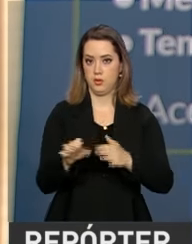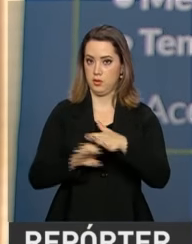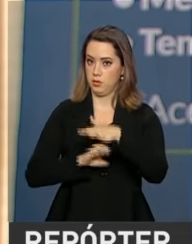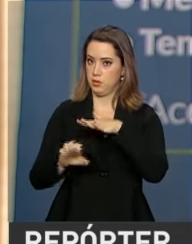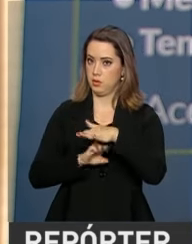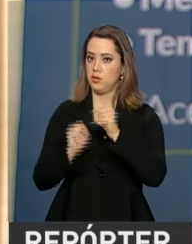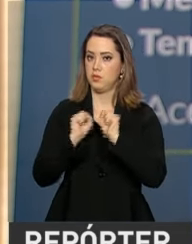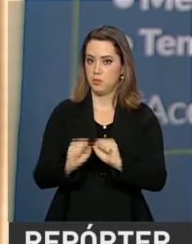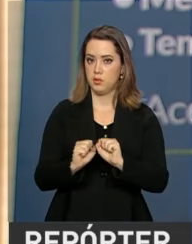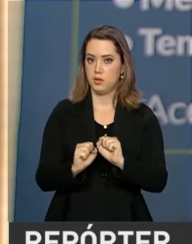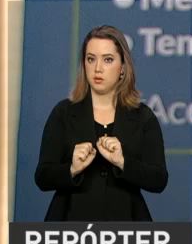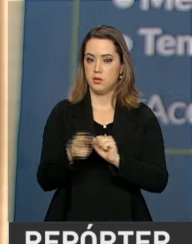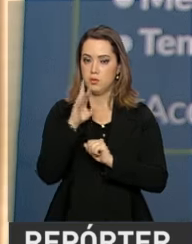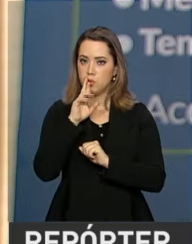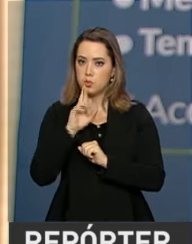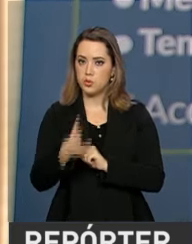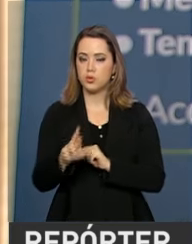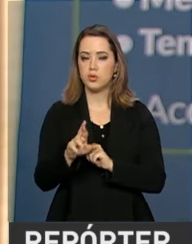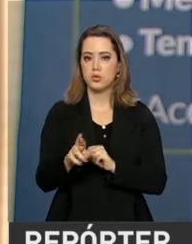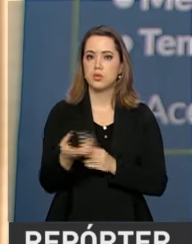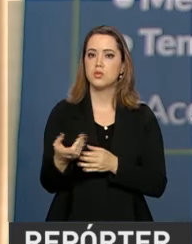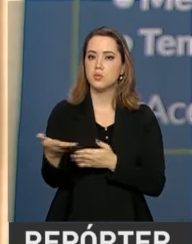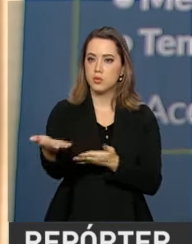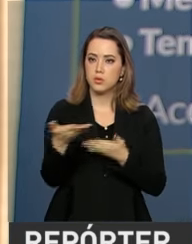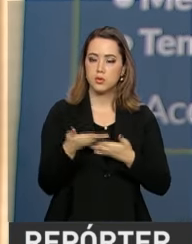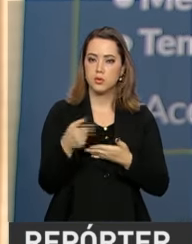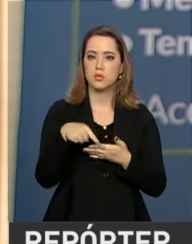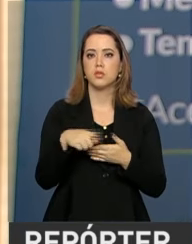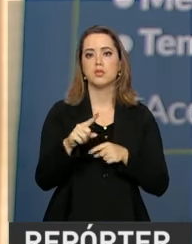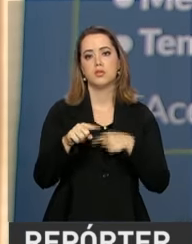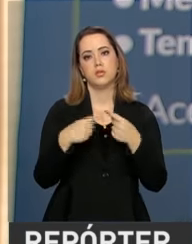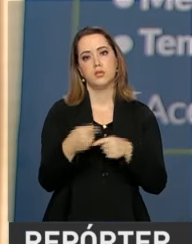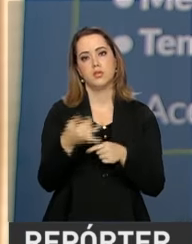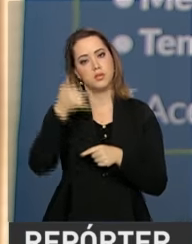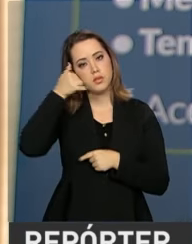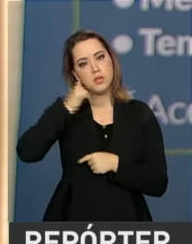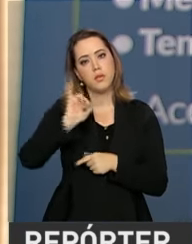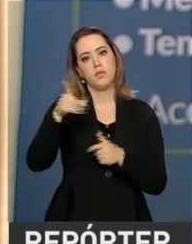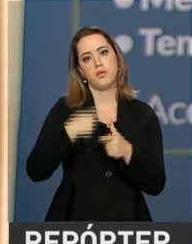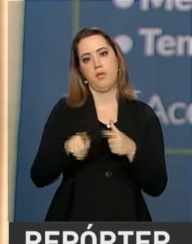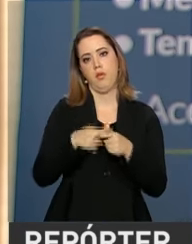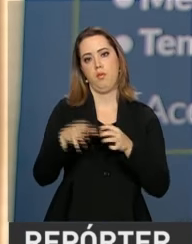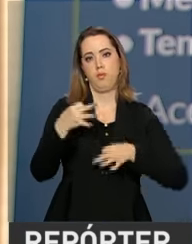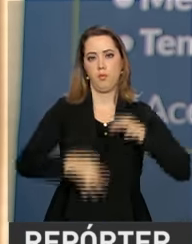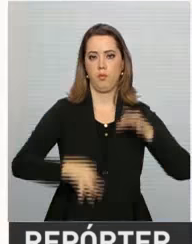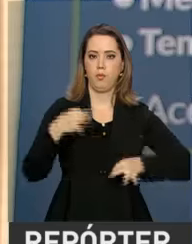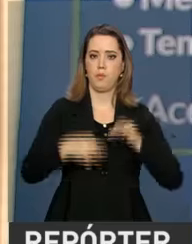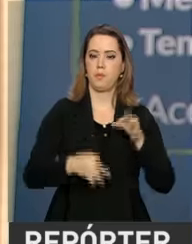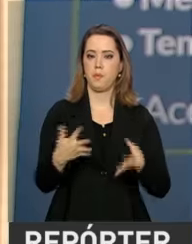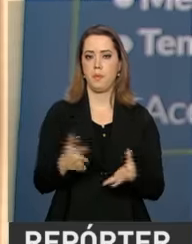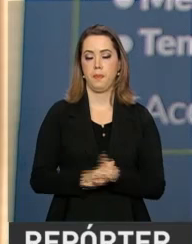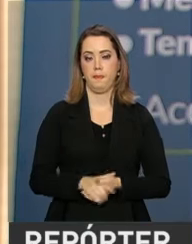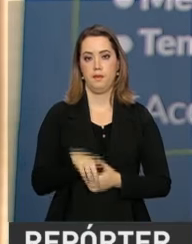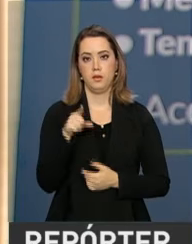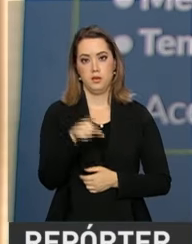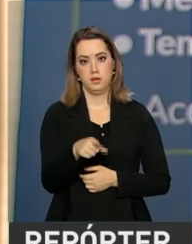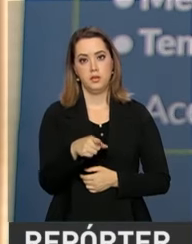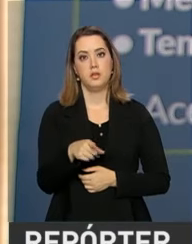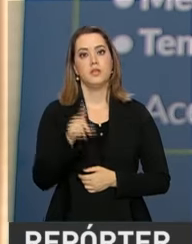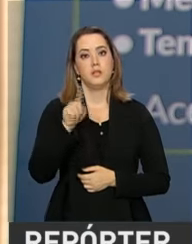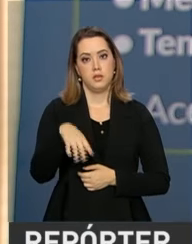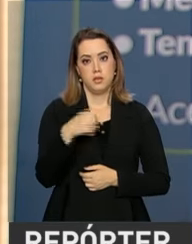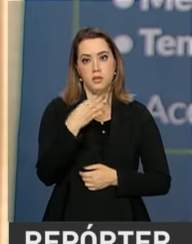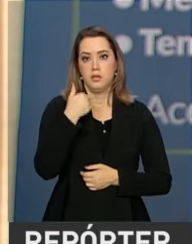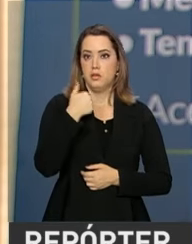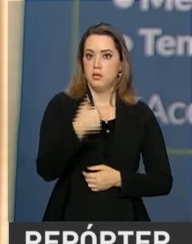trazer de volta um consumidor que dali iria para o judiciário ou para um PROCON, iria seguramente buscar outro caminho. E isto qualifica